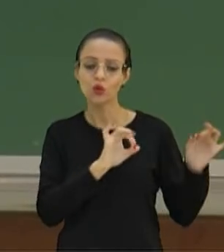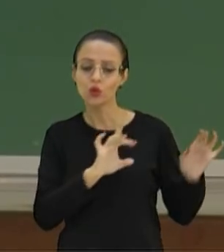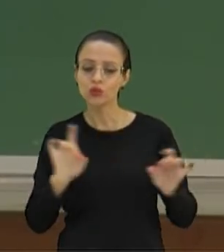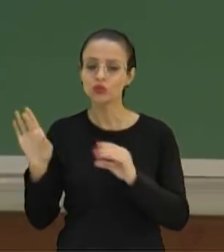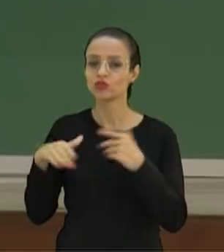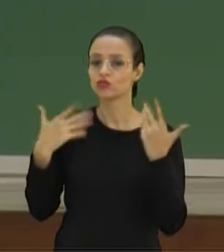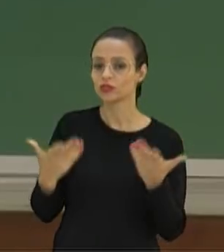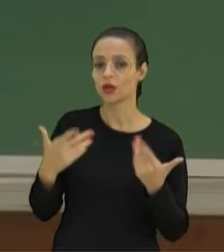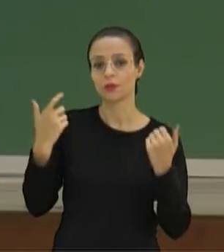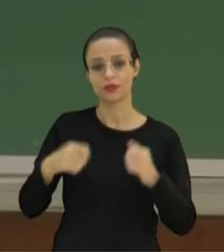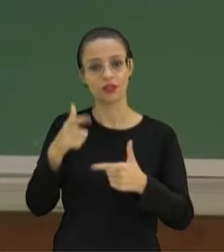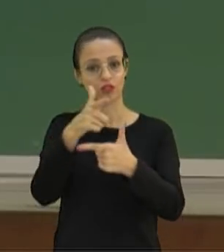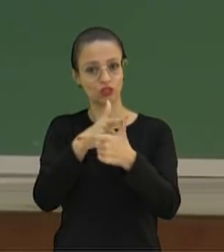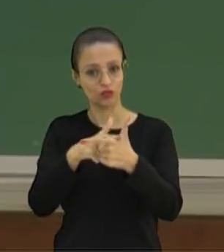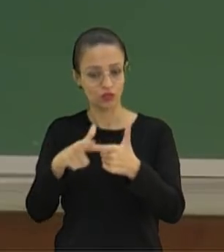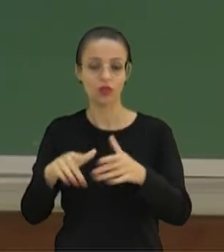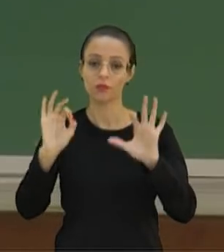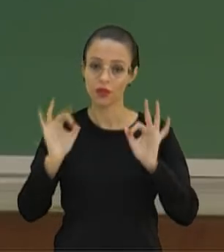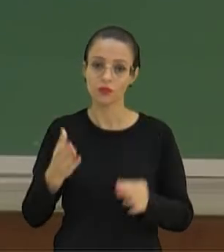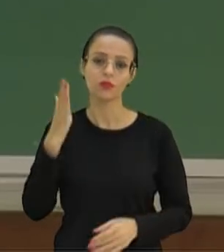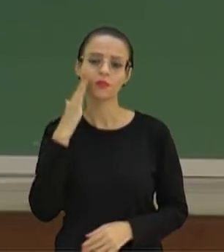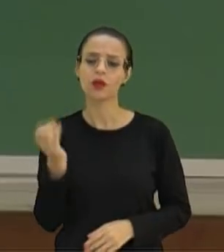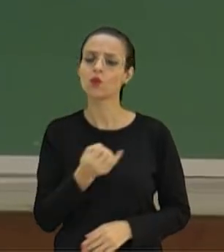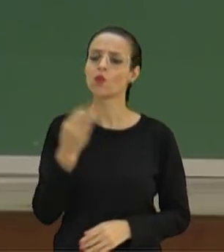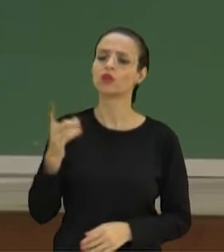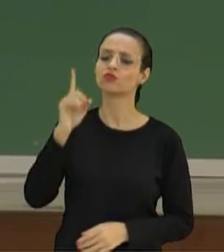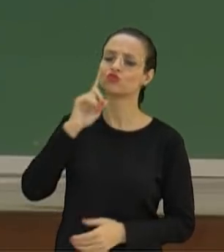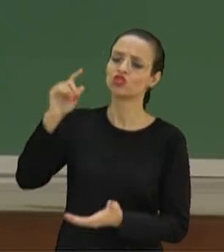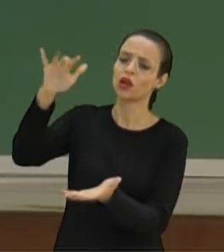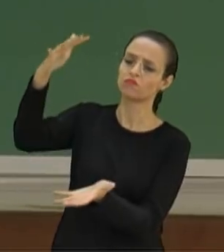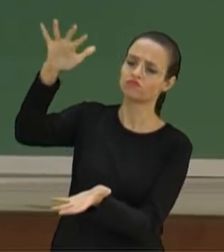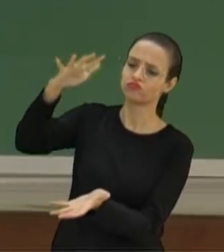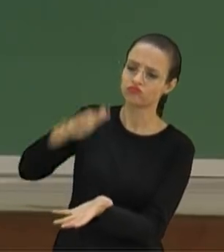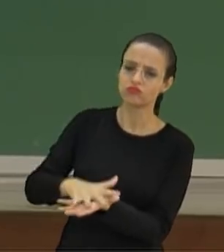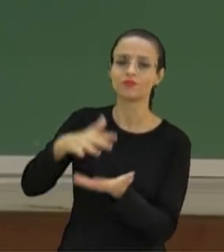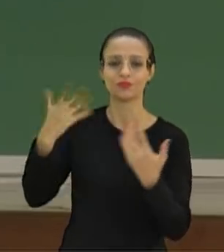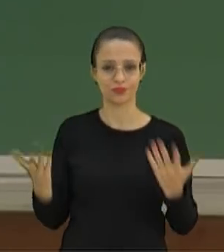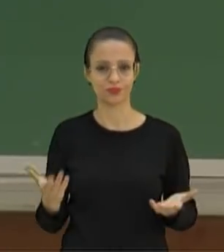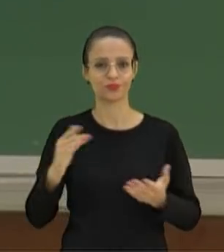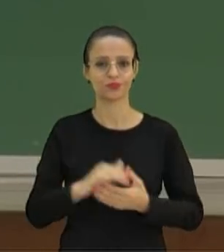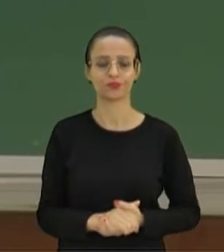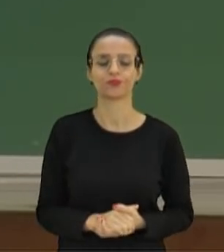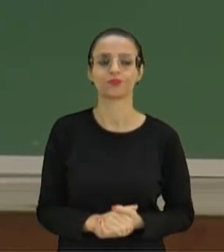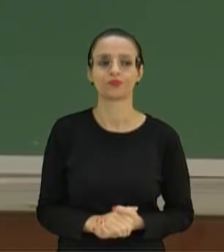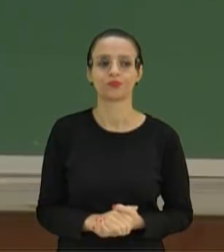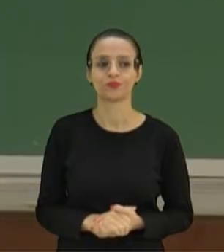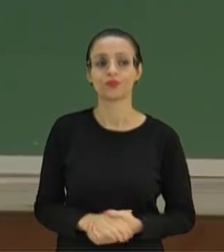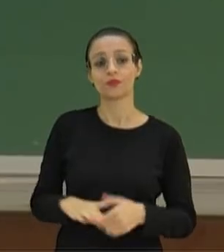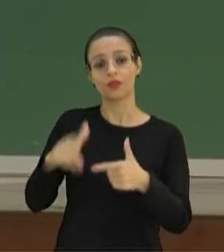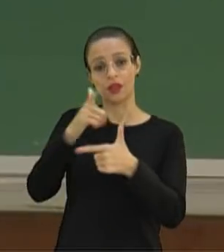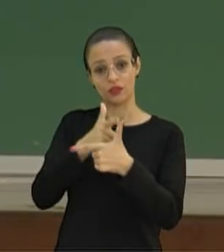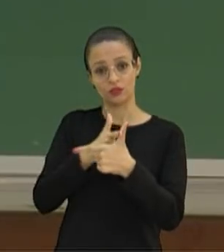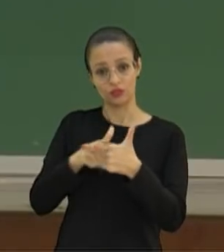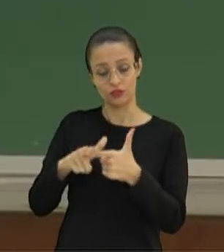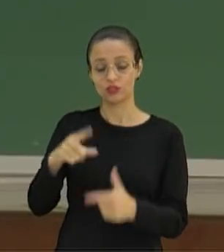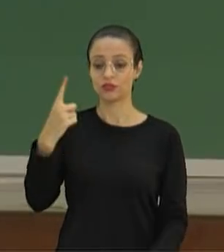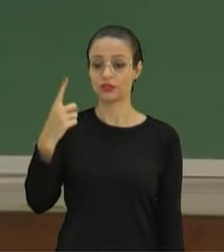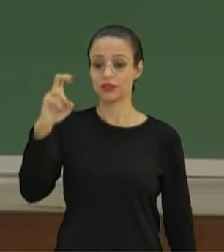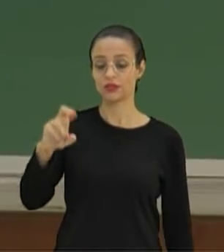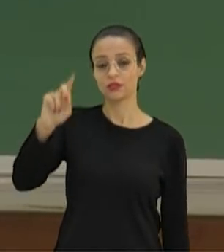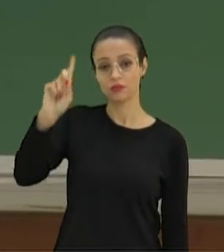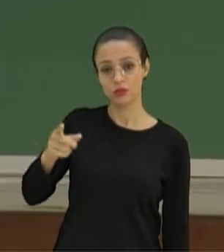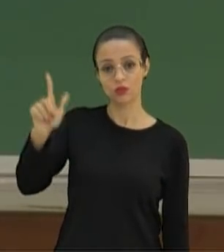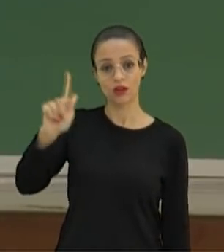preciso dividir, não é mesmo? Para saber quantos dias vai durar a ração. Então, olha ali, ó, dividimos 15.000 gramas